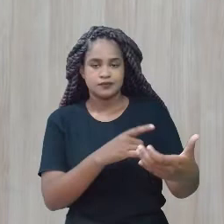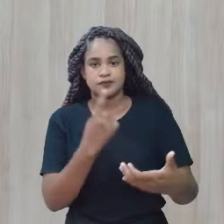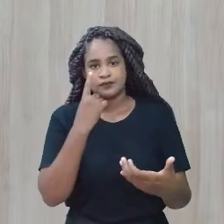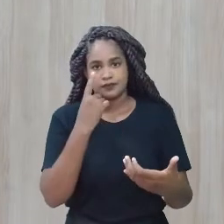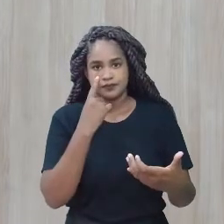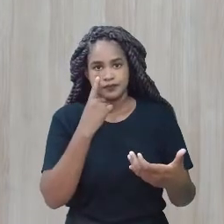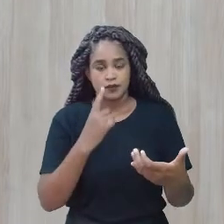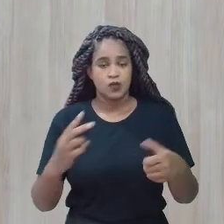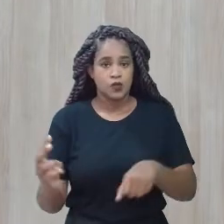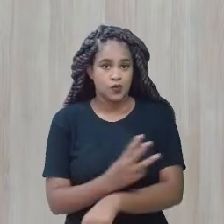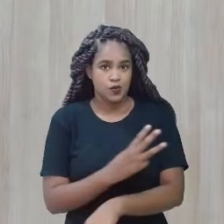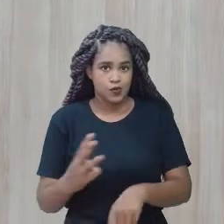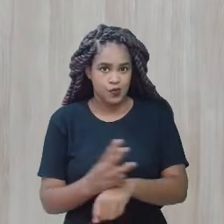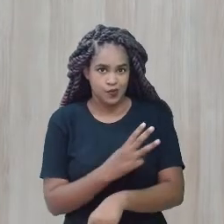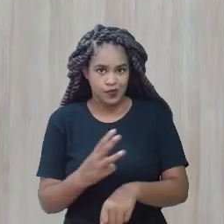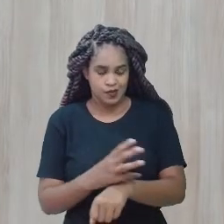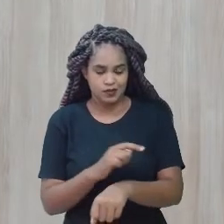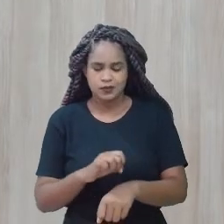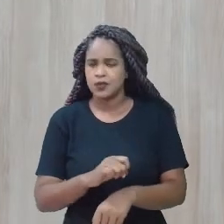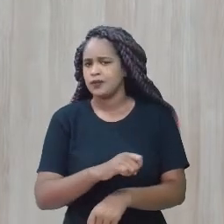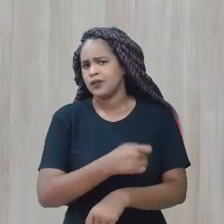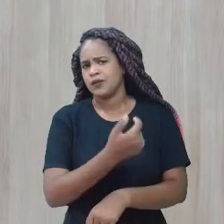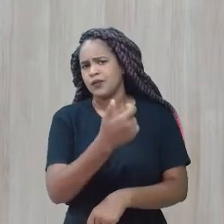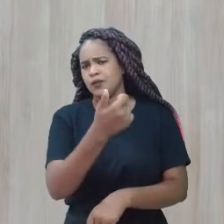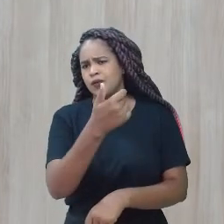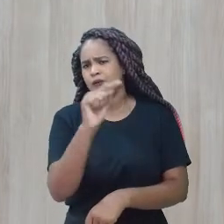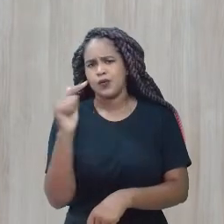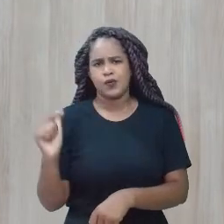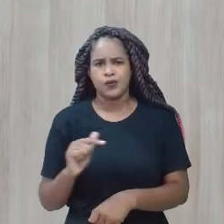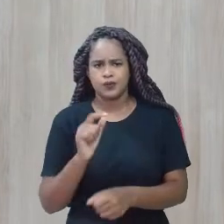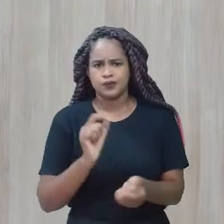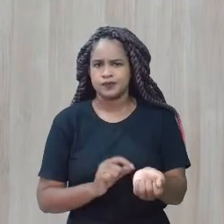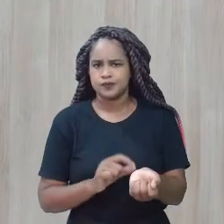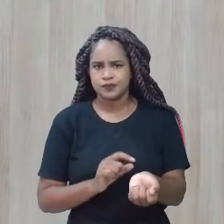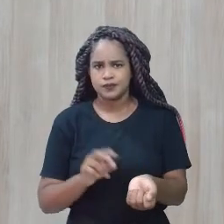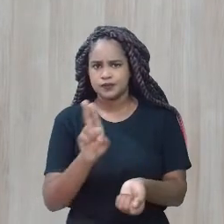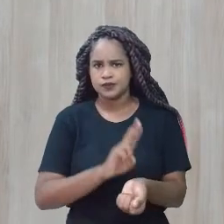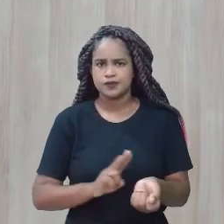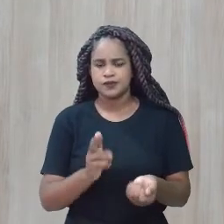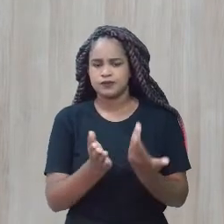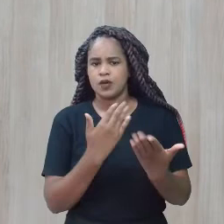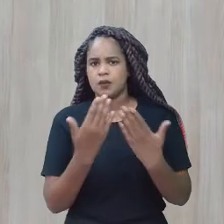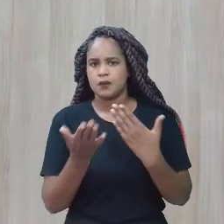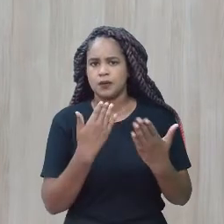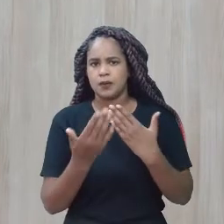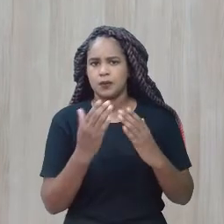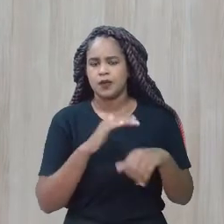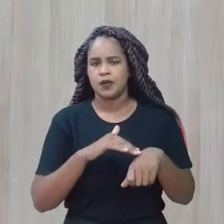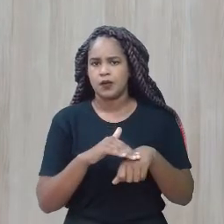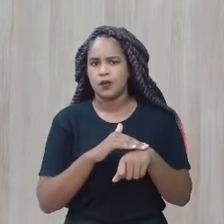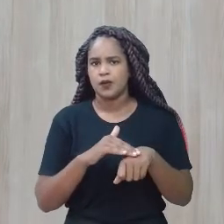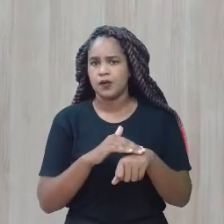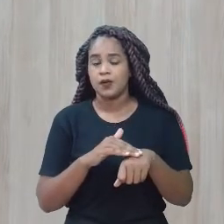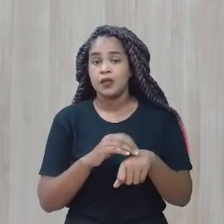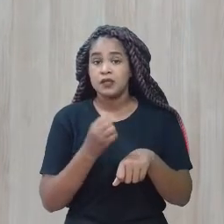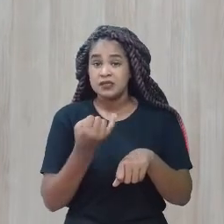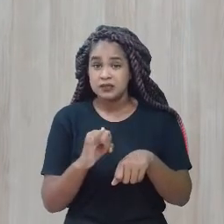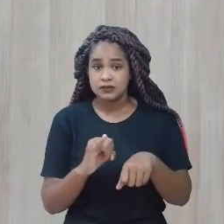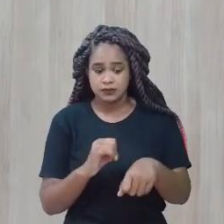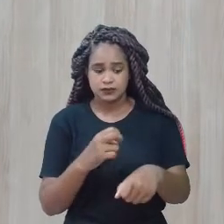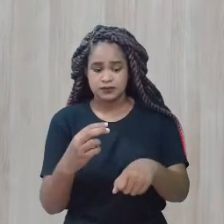o WhatsApp, né, ou qualquer outro aplicativo mais usado é um desespero, não